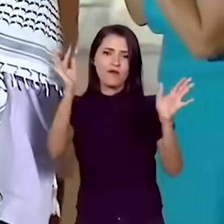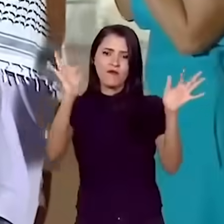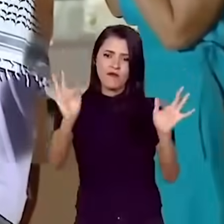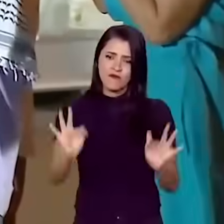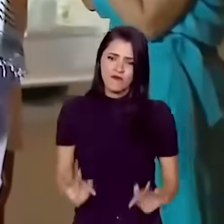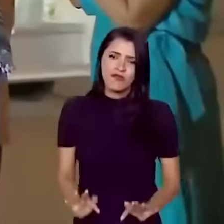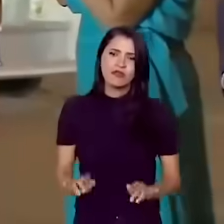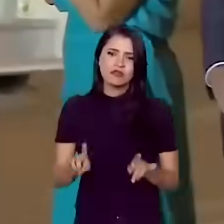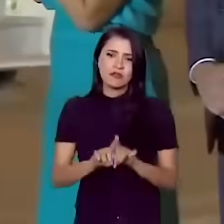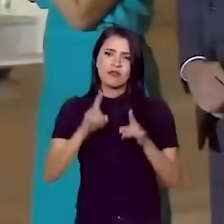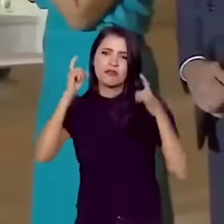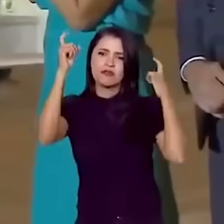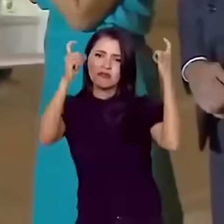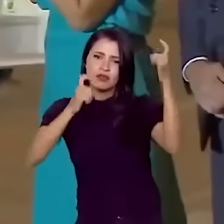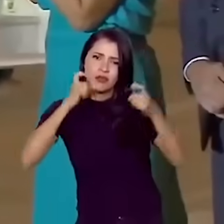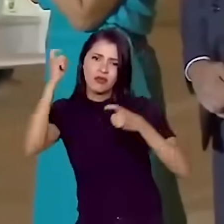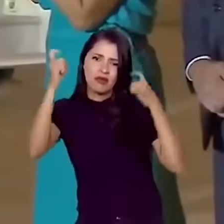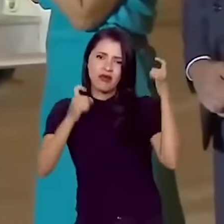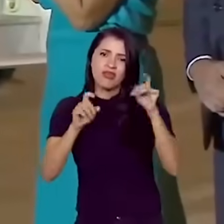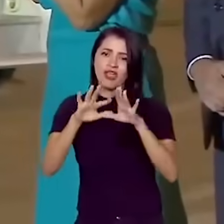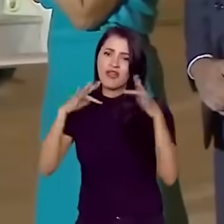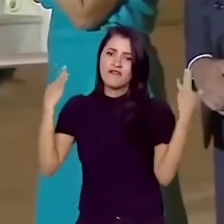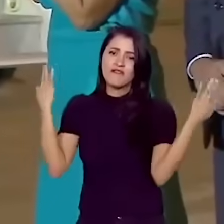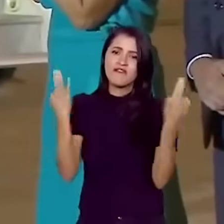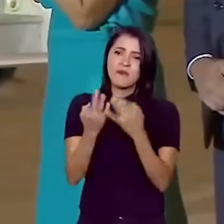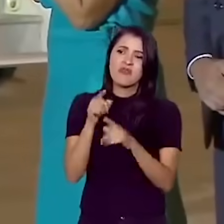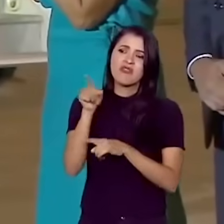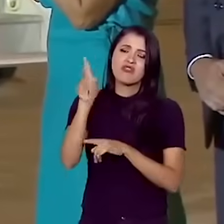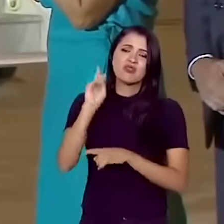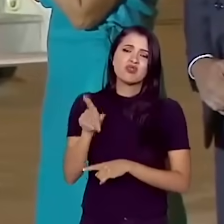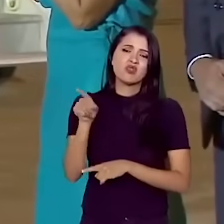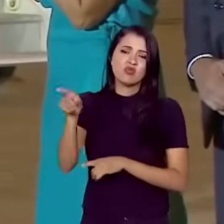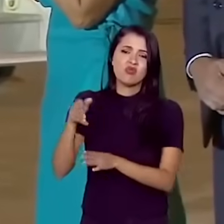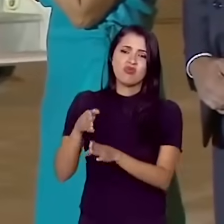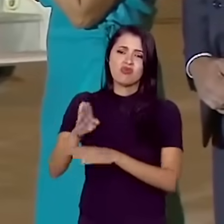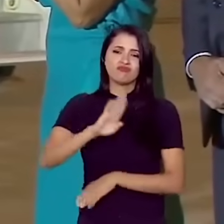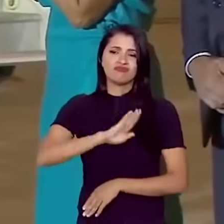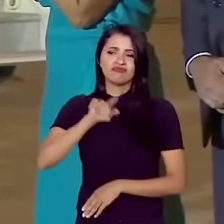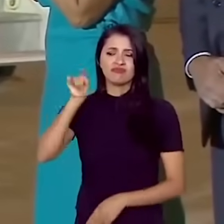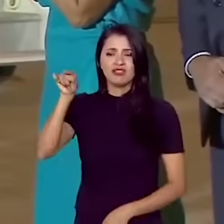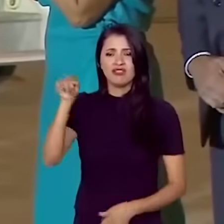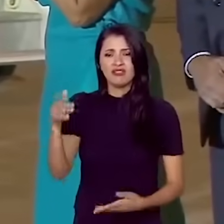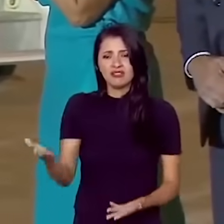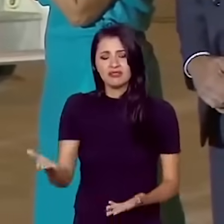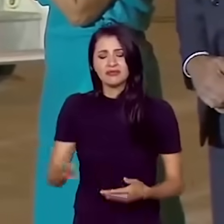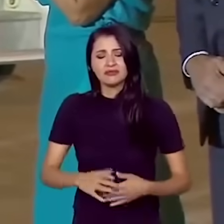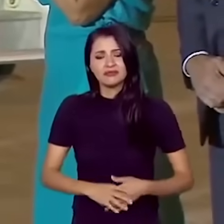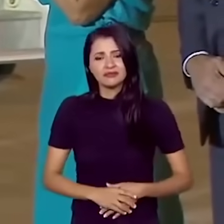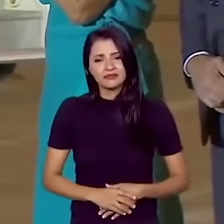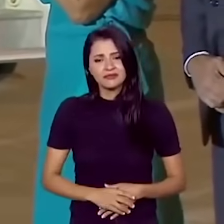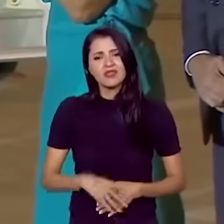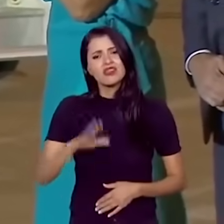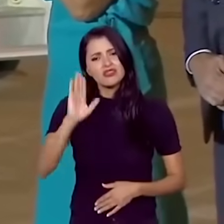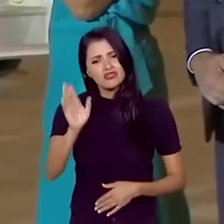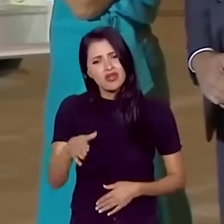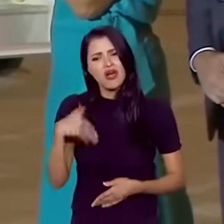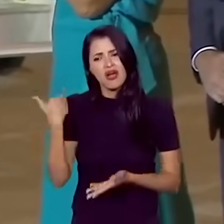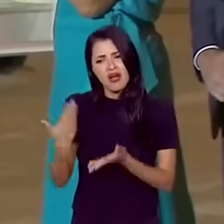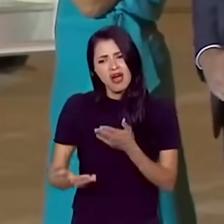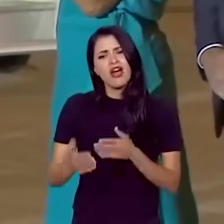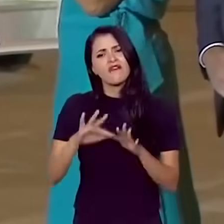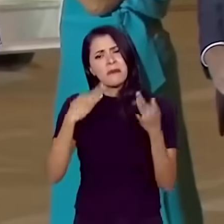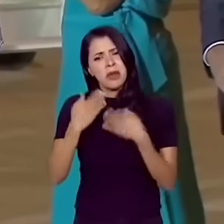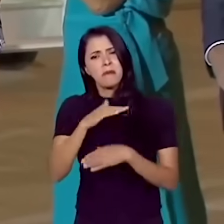gente também está preocupado ainda com nossos familiares que estão ainda na faixa de Gaza. Eu já perdi